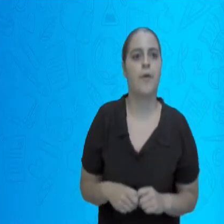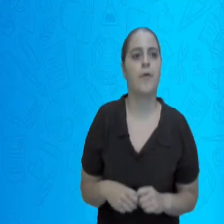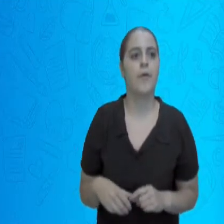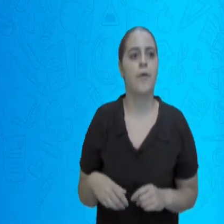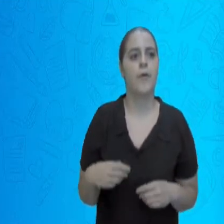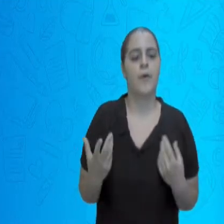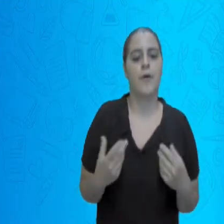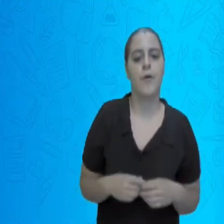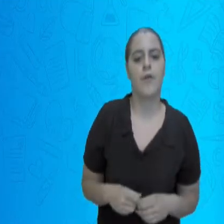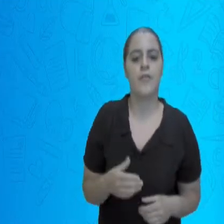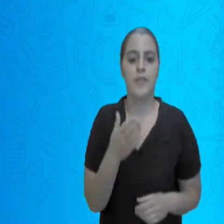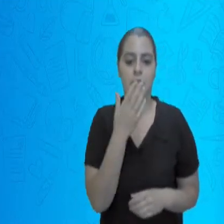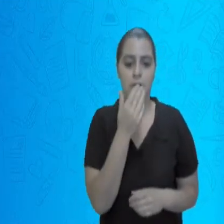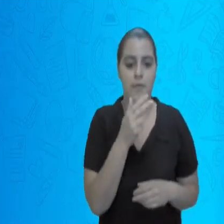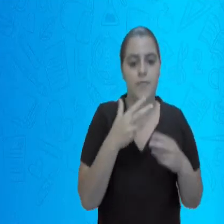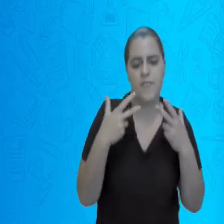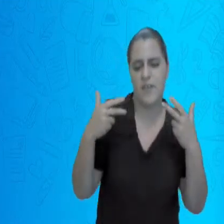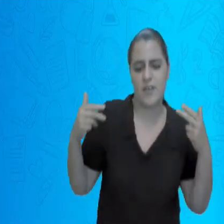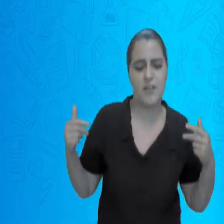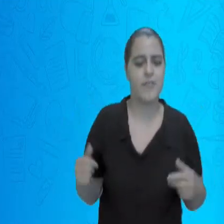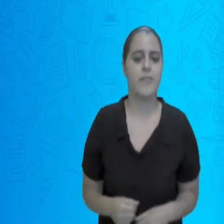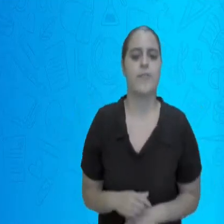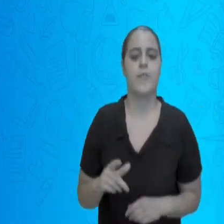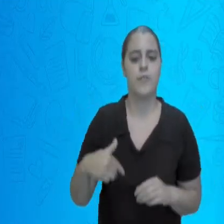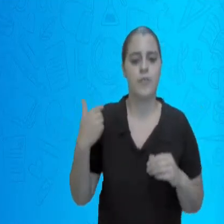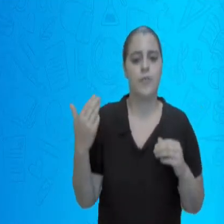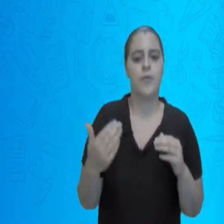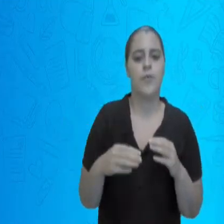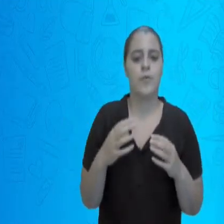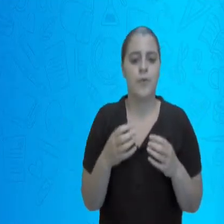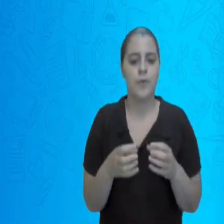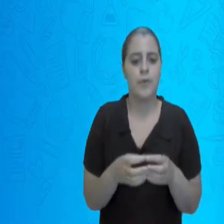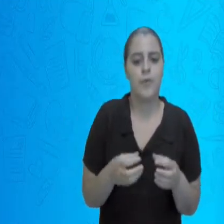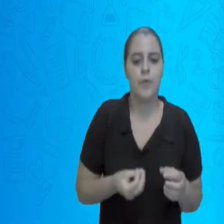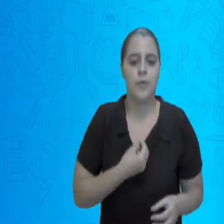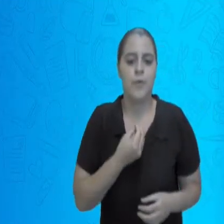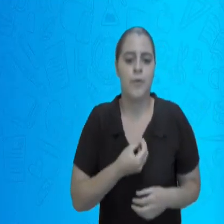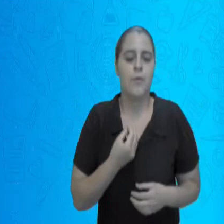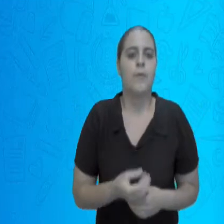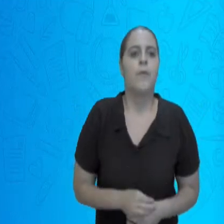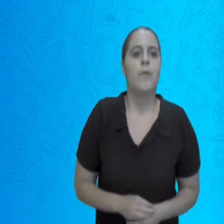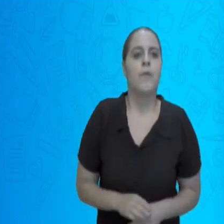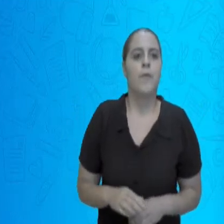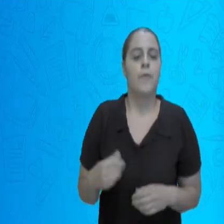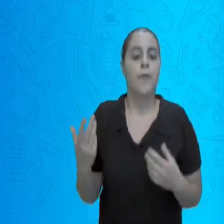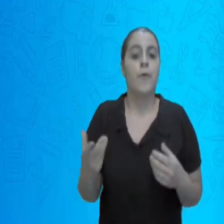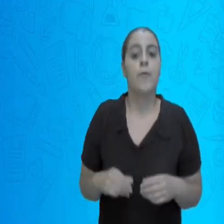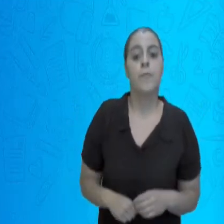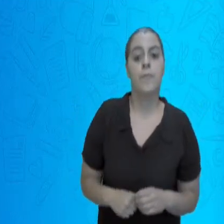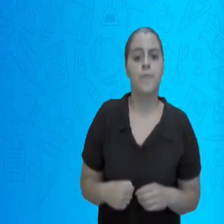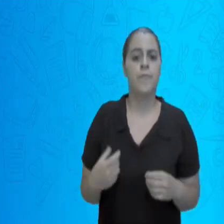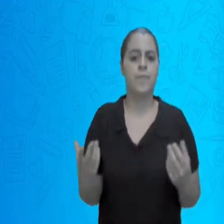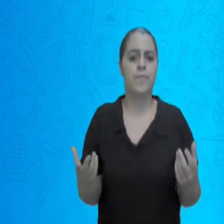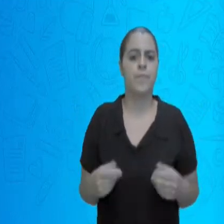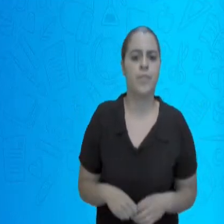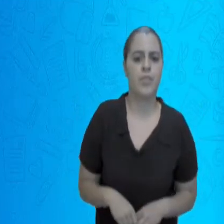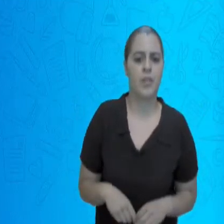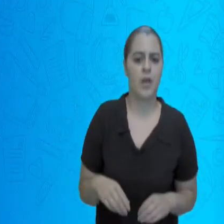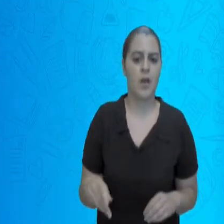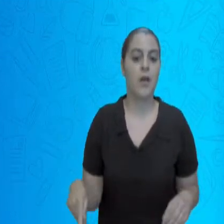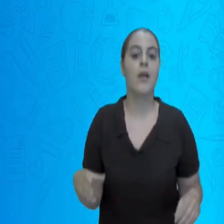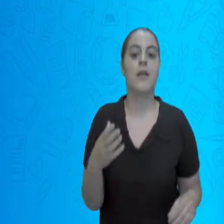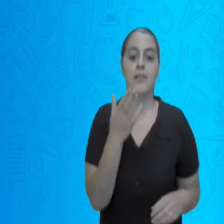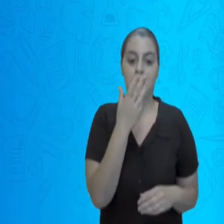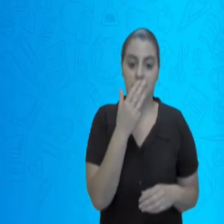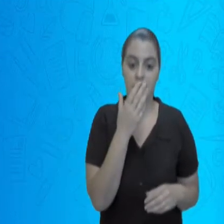Heterótrofo, ou seja, se alimenta de vários outros seres. Ou autótrofo. Nossa, essa